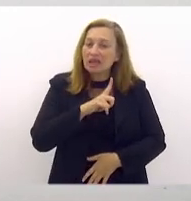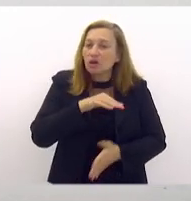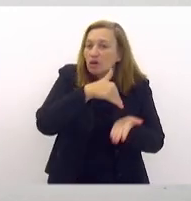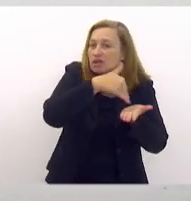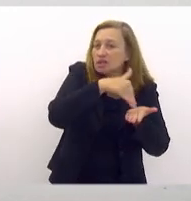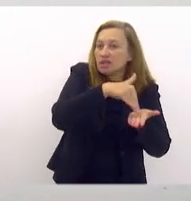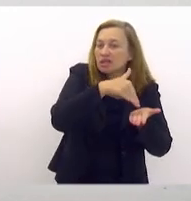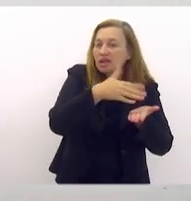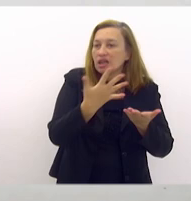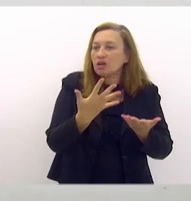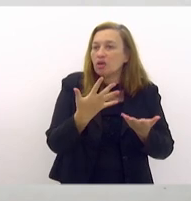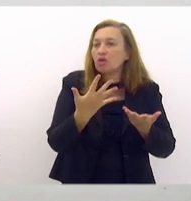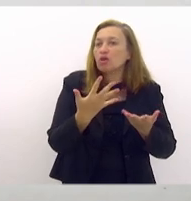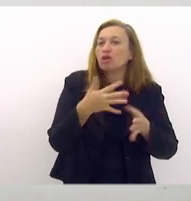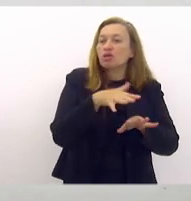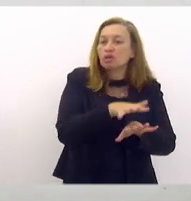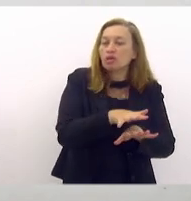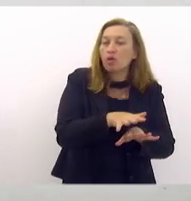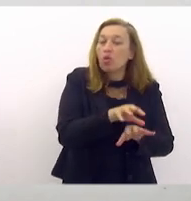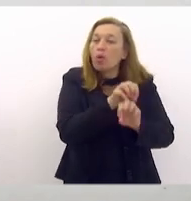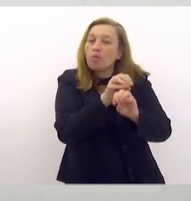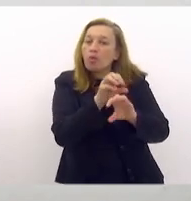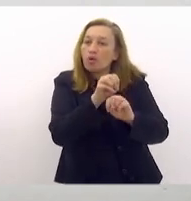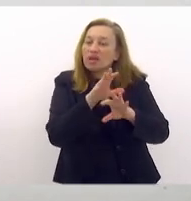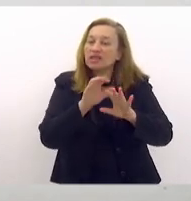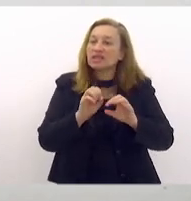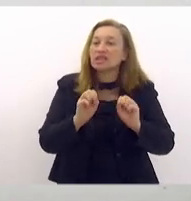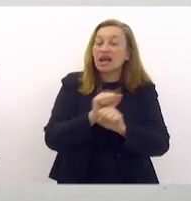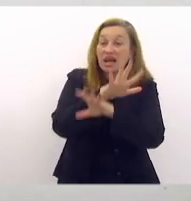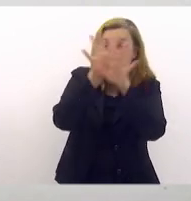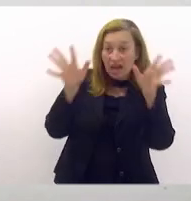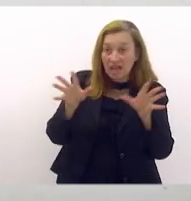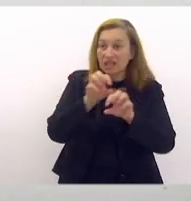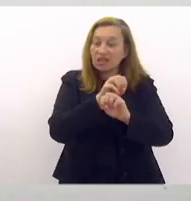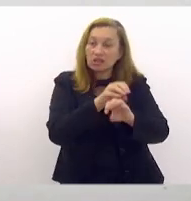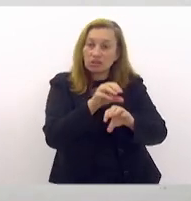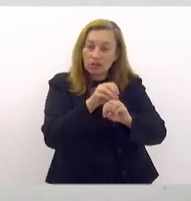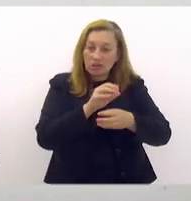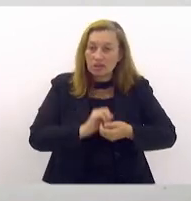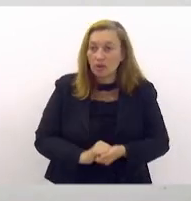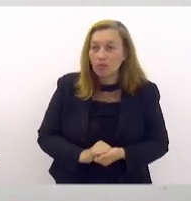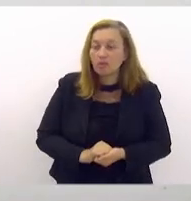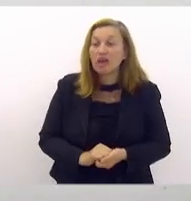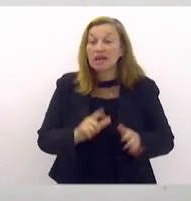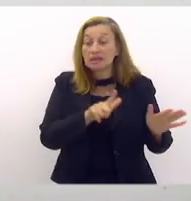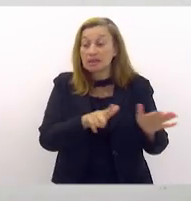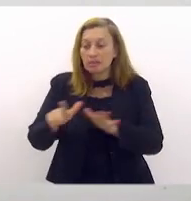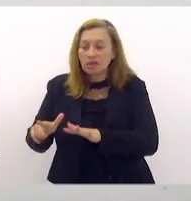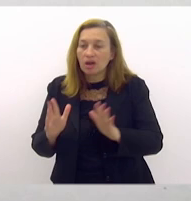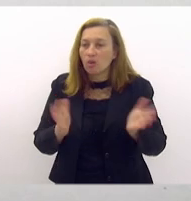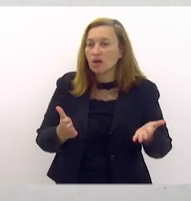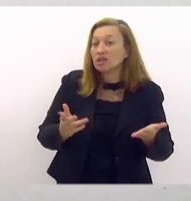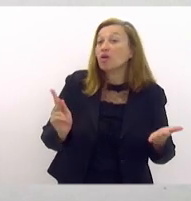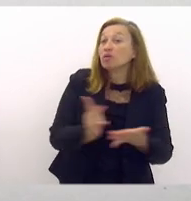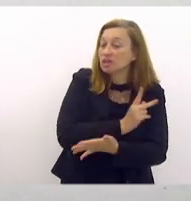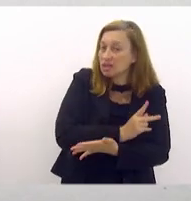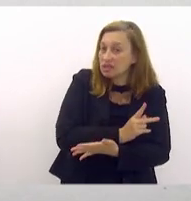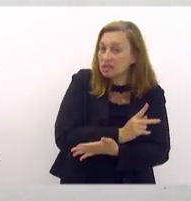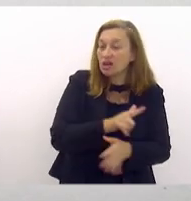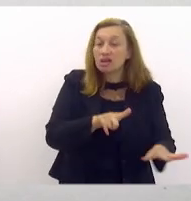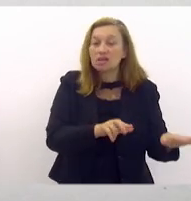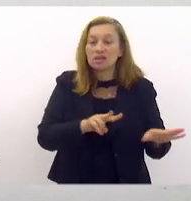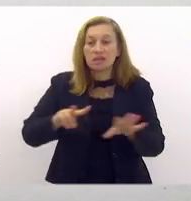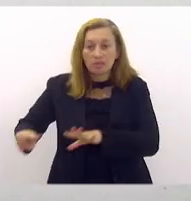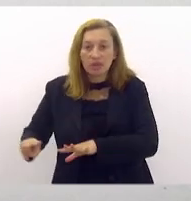secretaria, inclusive, né, com uma política clara de educação midiática, por exemplo, a gente teve agora, essa semana está acontecendo ainda, né, a Semana de